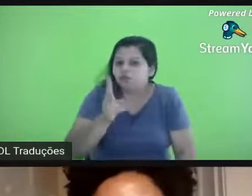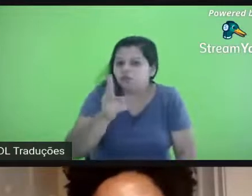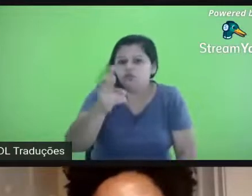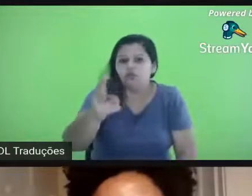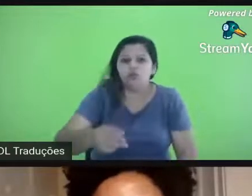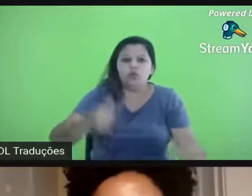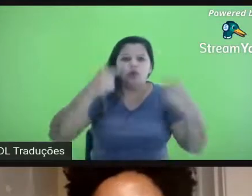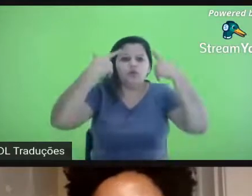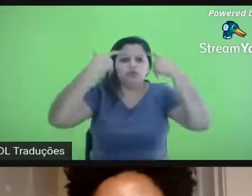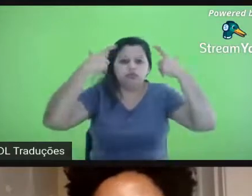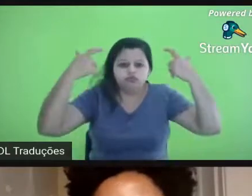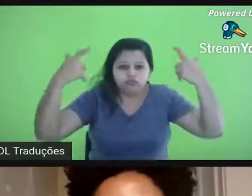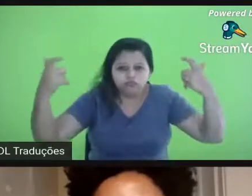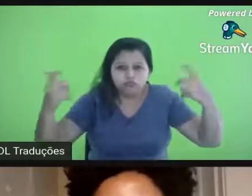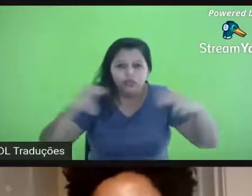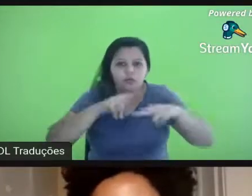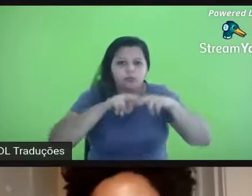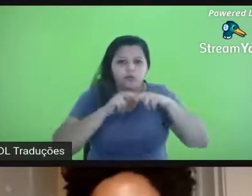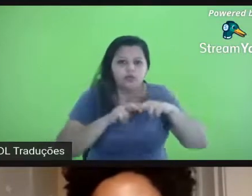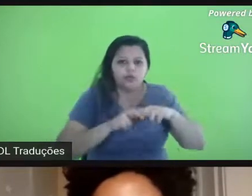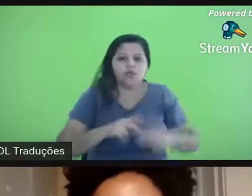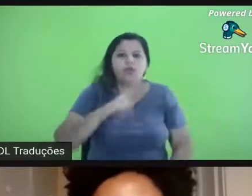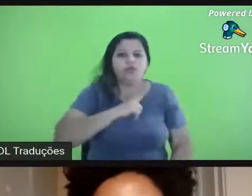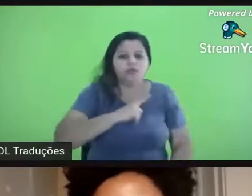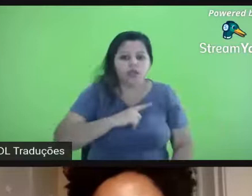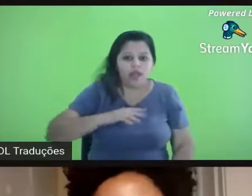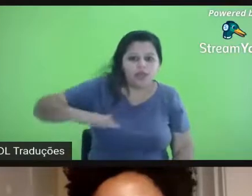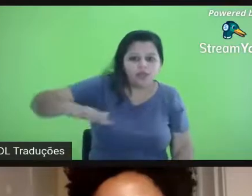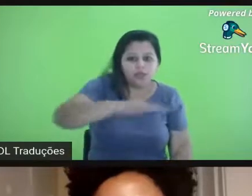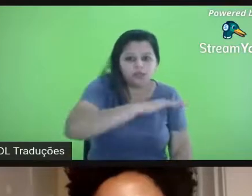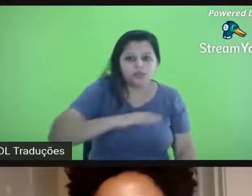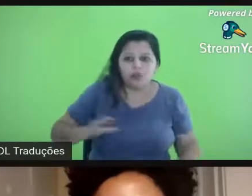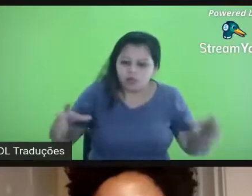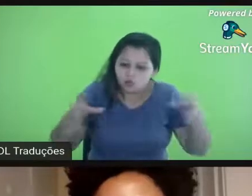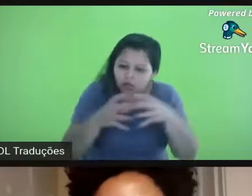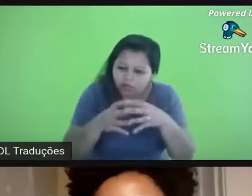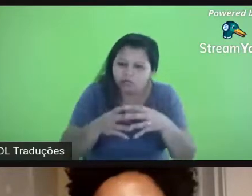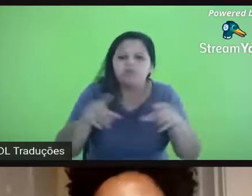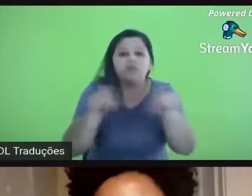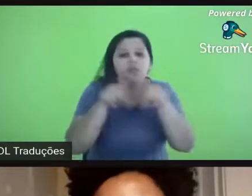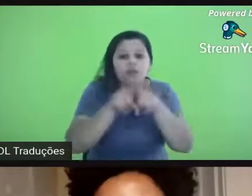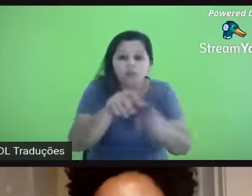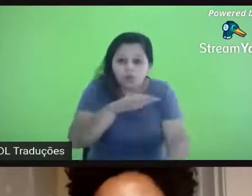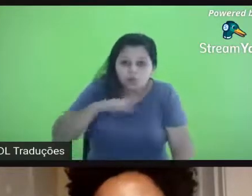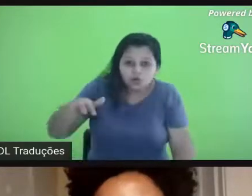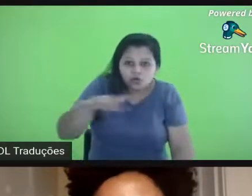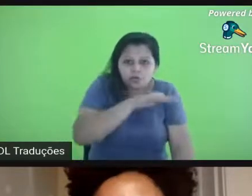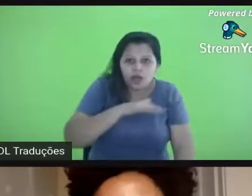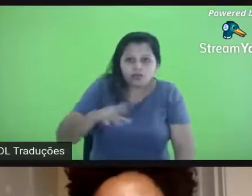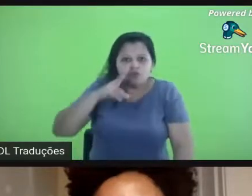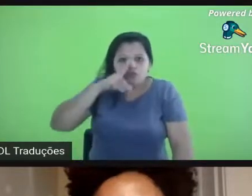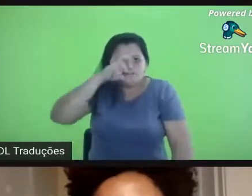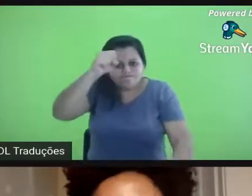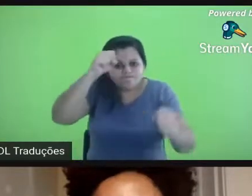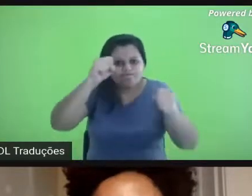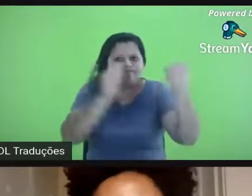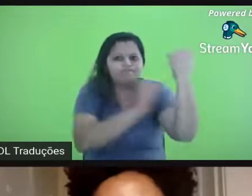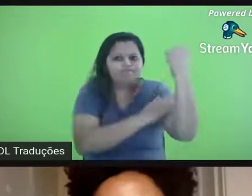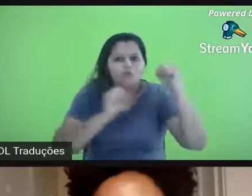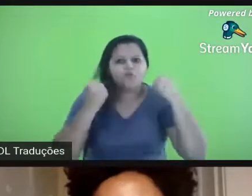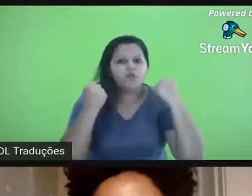Então, existir esse espaço coletivo é também espaço de fortalecimento para seguir com, né, com as